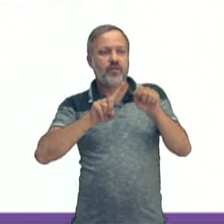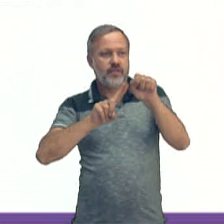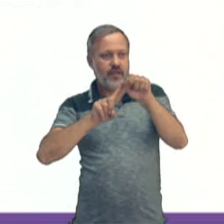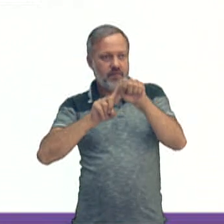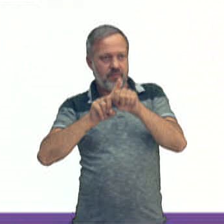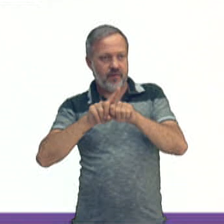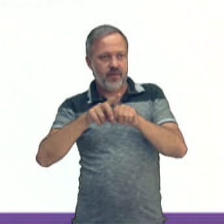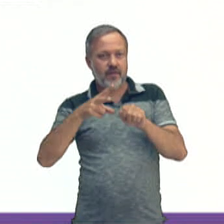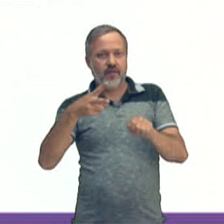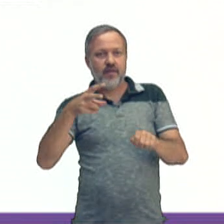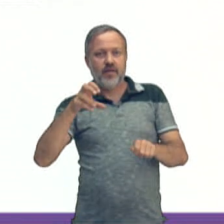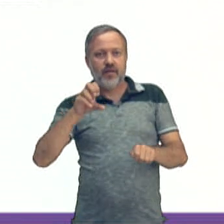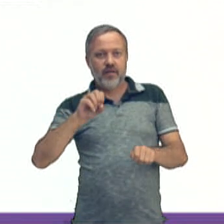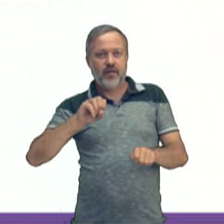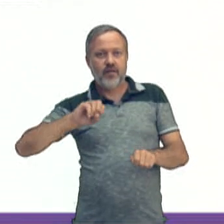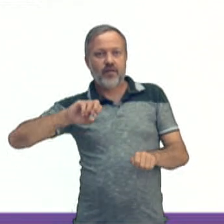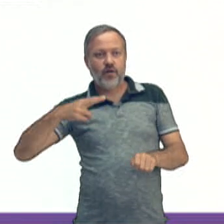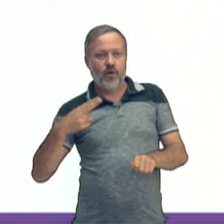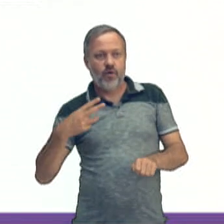dias, formando o ano de